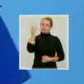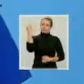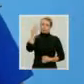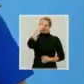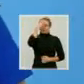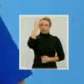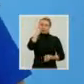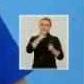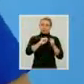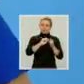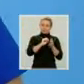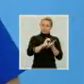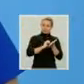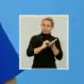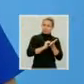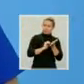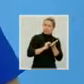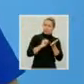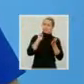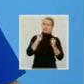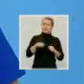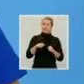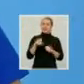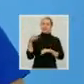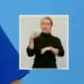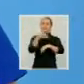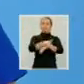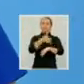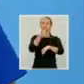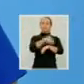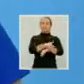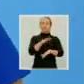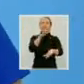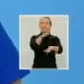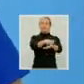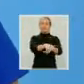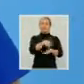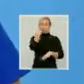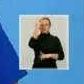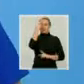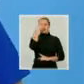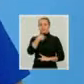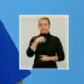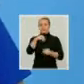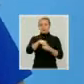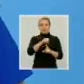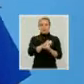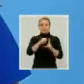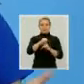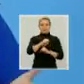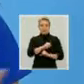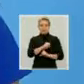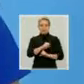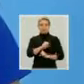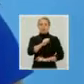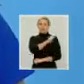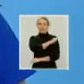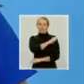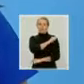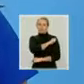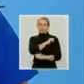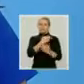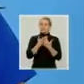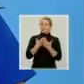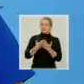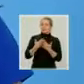autor de um sistema que possibilitou a inclusão do deficiente visual na sociedade. Alunos da Escola de